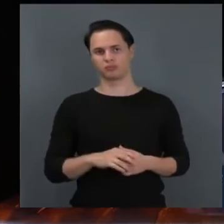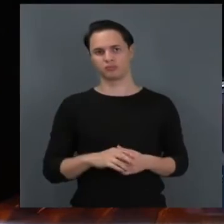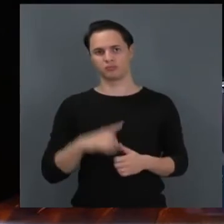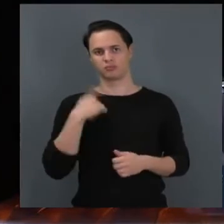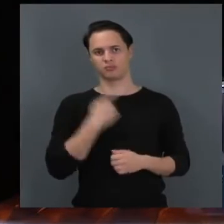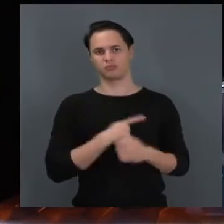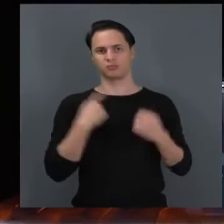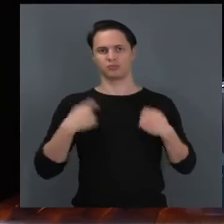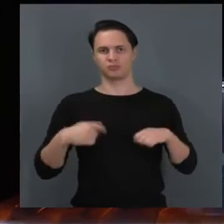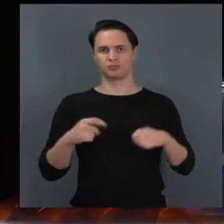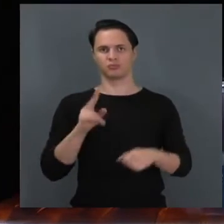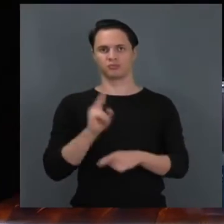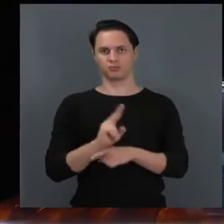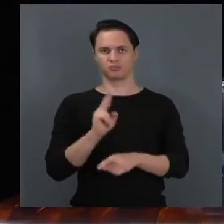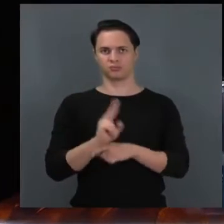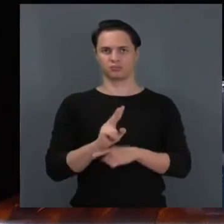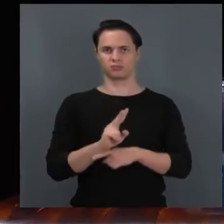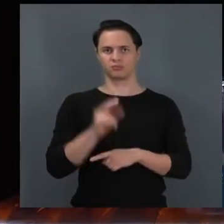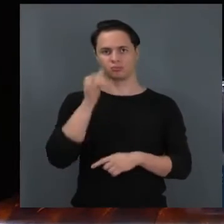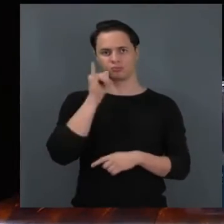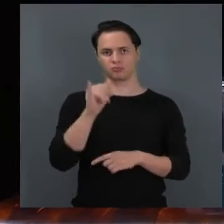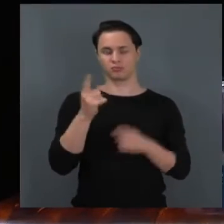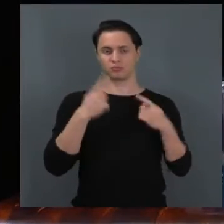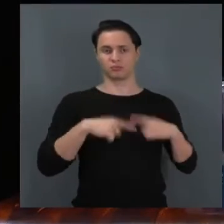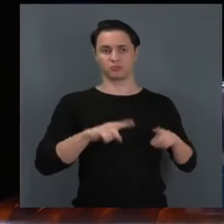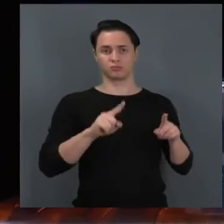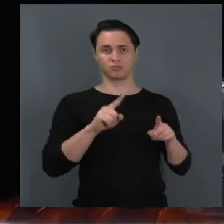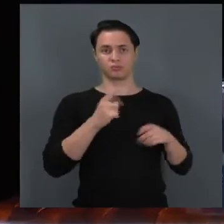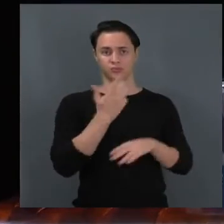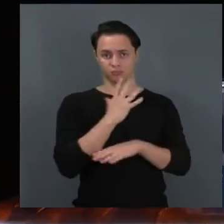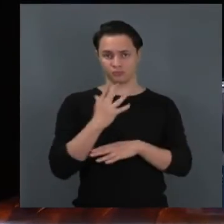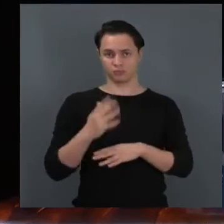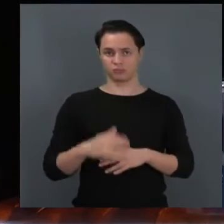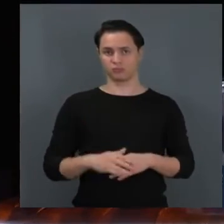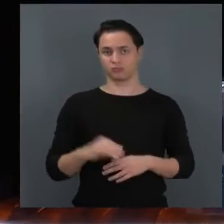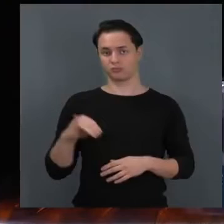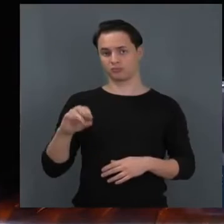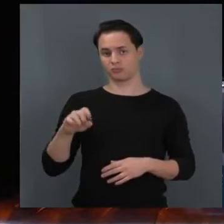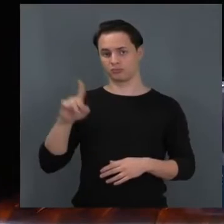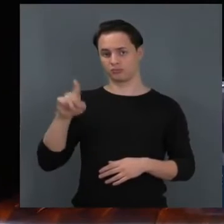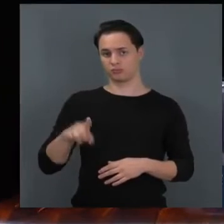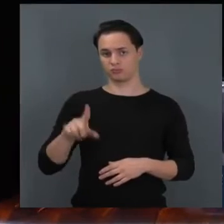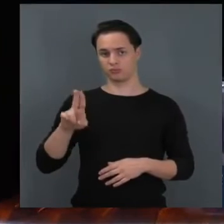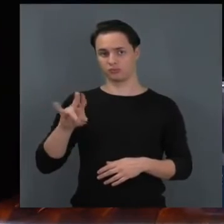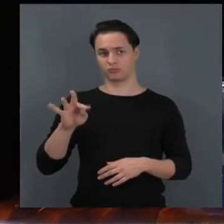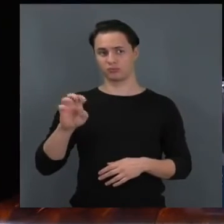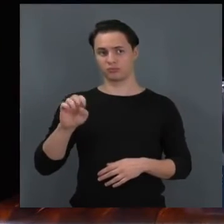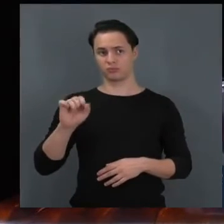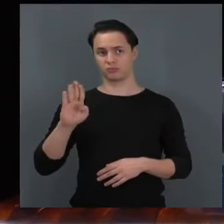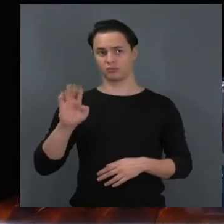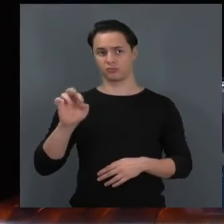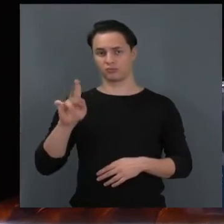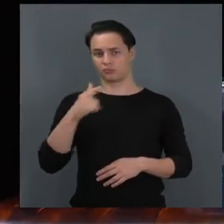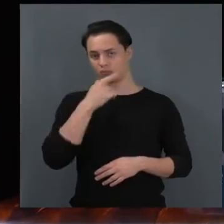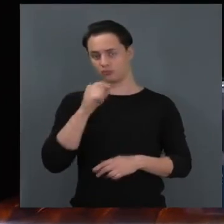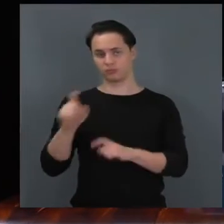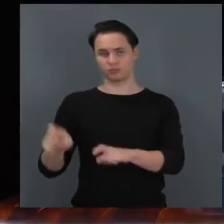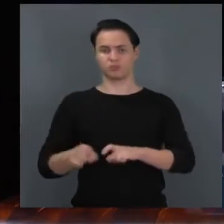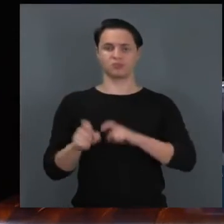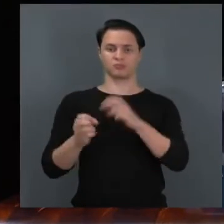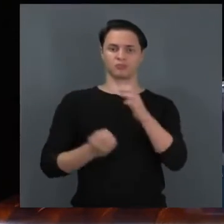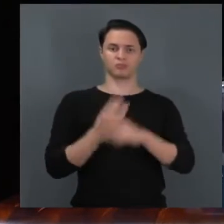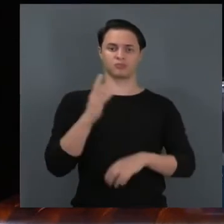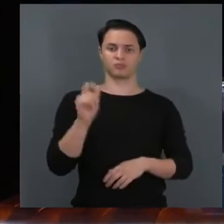temos que cuidar para não agredir a natureza. José Lutzenberg, agrônomo, um dos fundadores